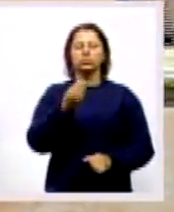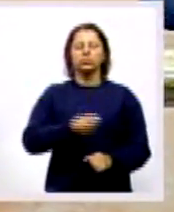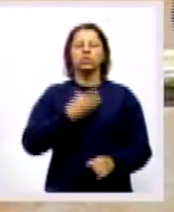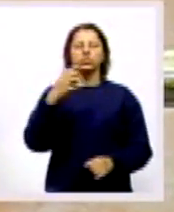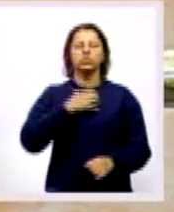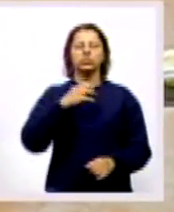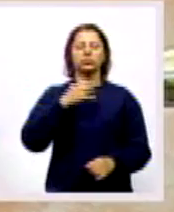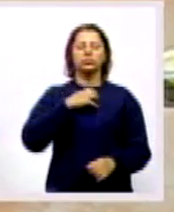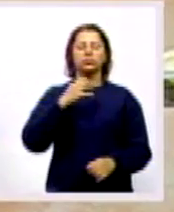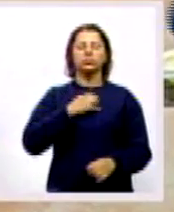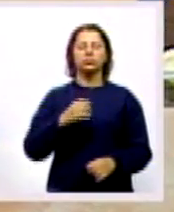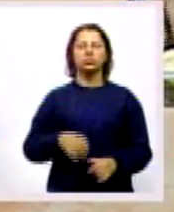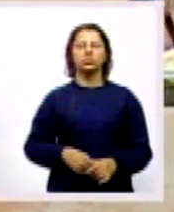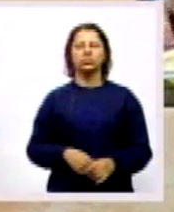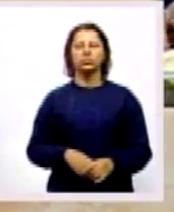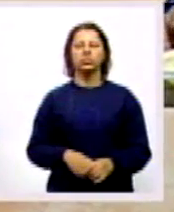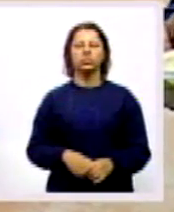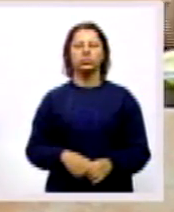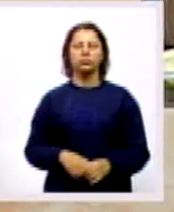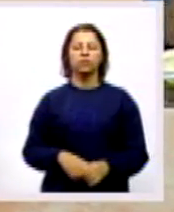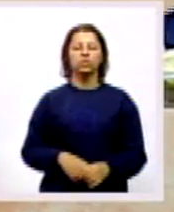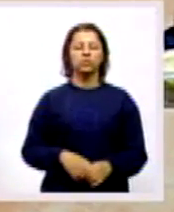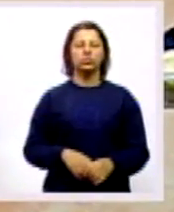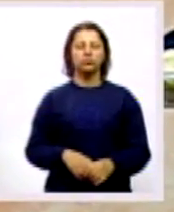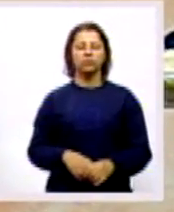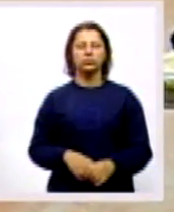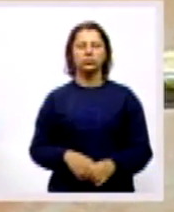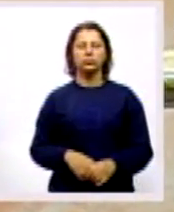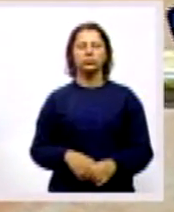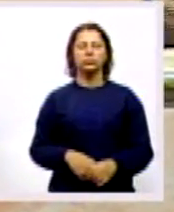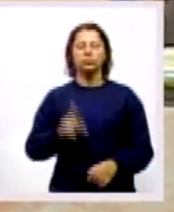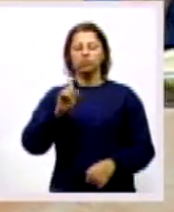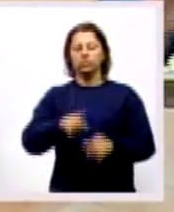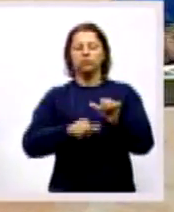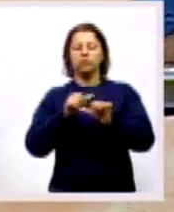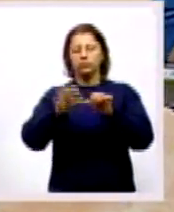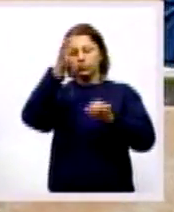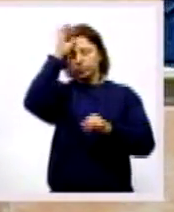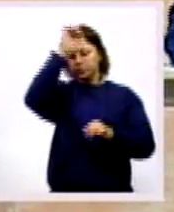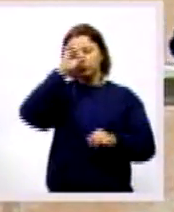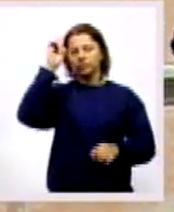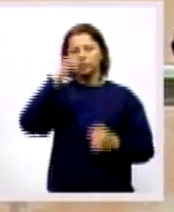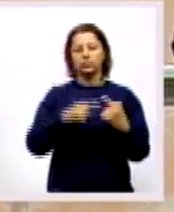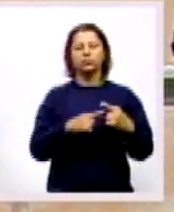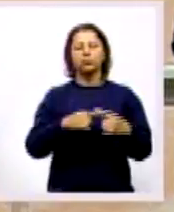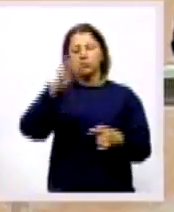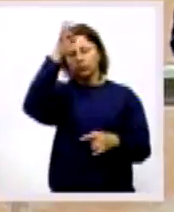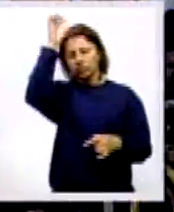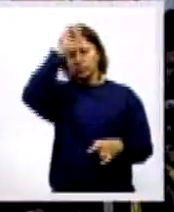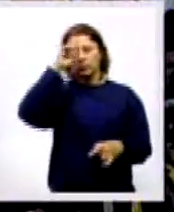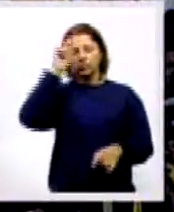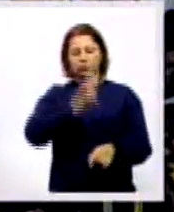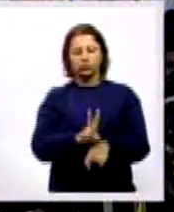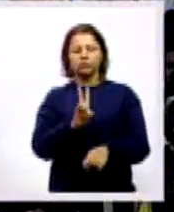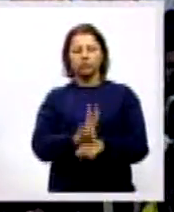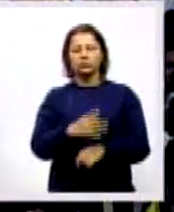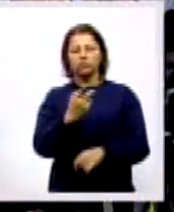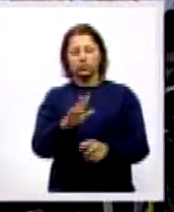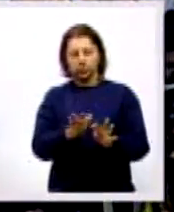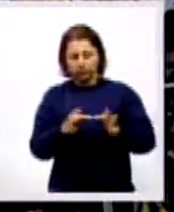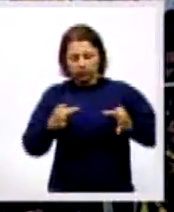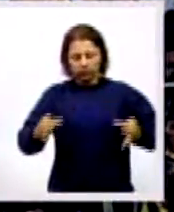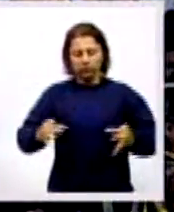atitude nessas pequenas coisas? É a ação do Espírito em nós. Gente, o Espírito Santo cuida das suas